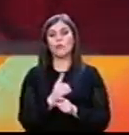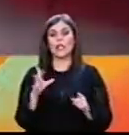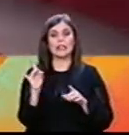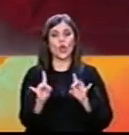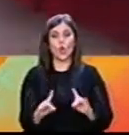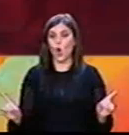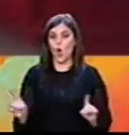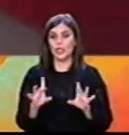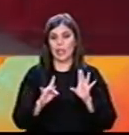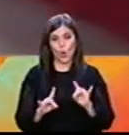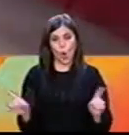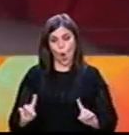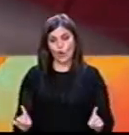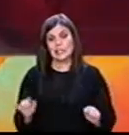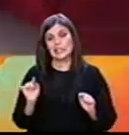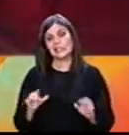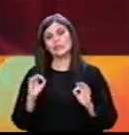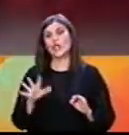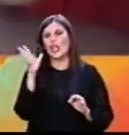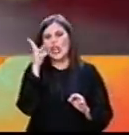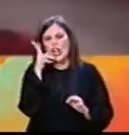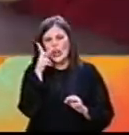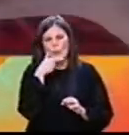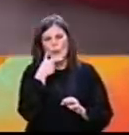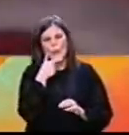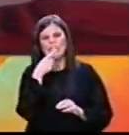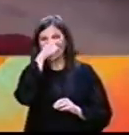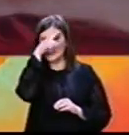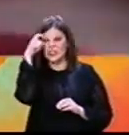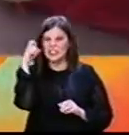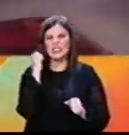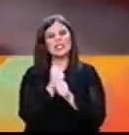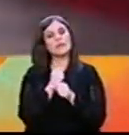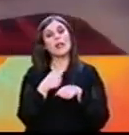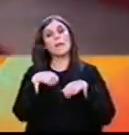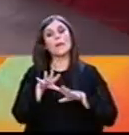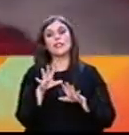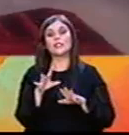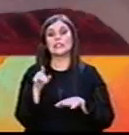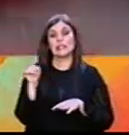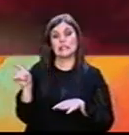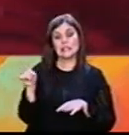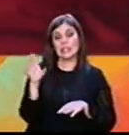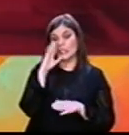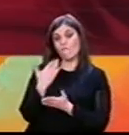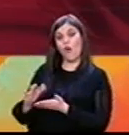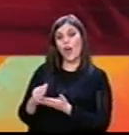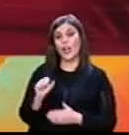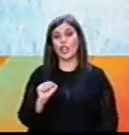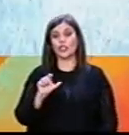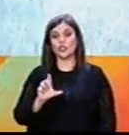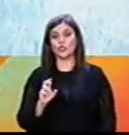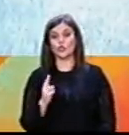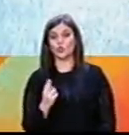Ela descola. Esta ainda está bastante quente, portanto é um bocadinho mais difícil de trabalhar. A massa, esta massa sem glúten não